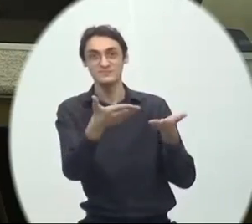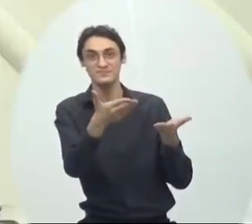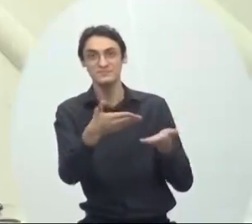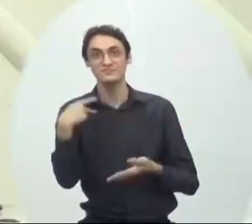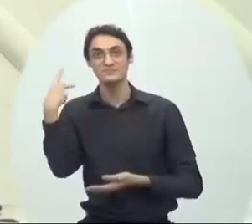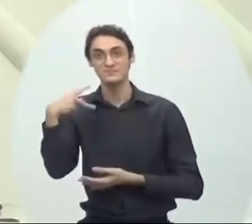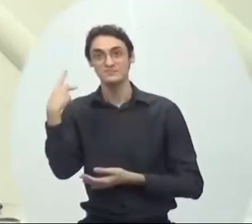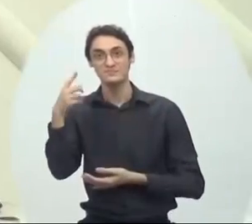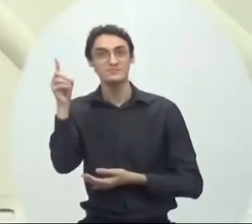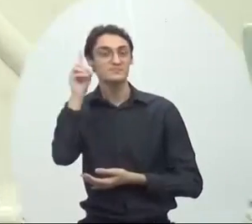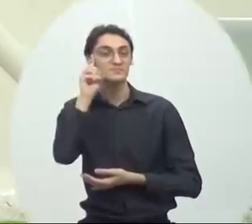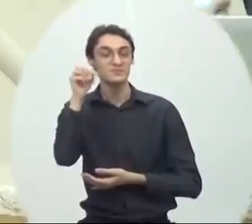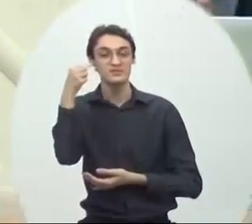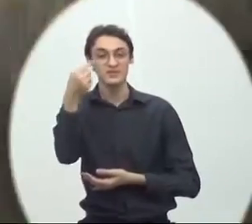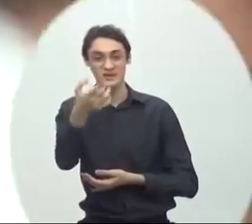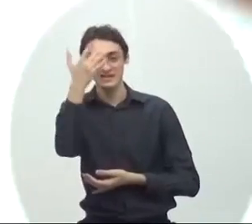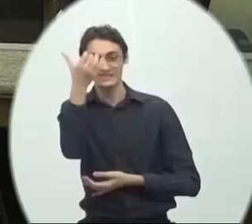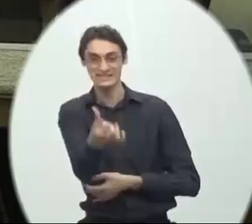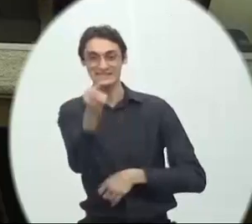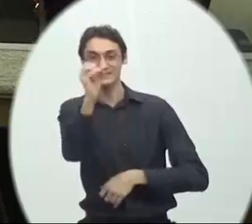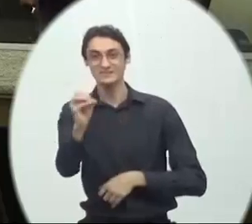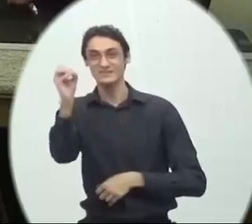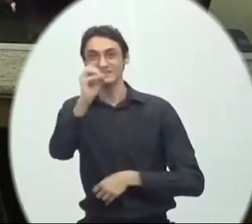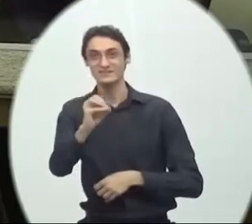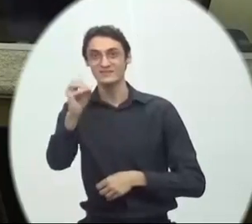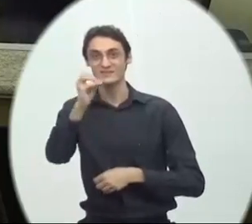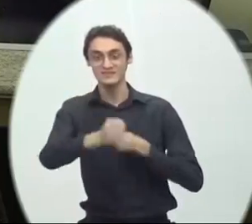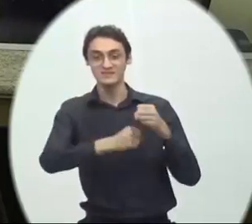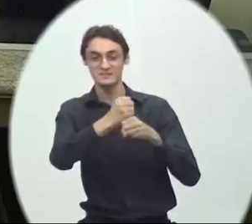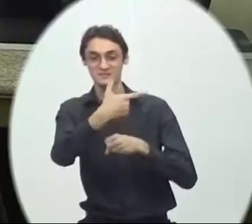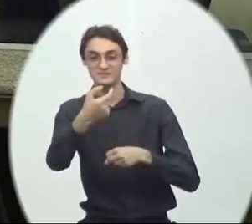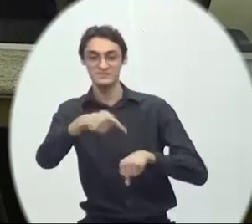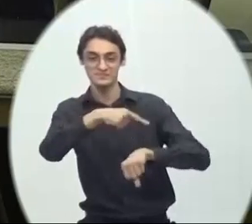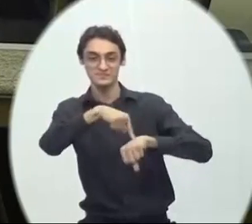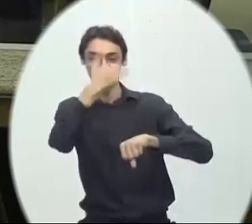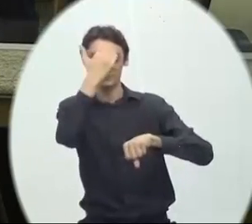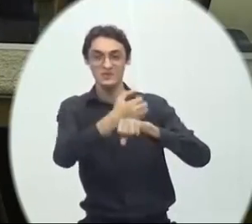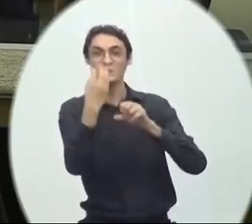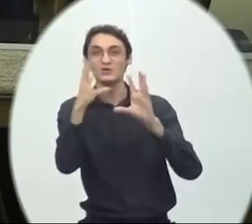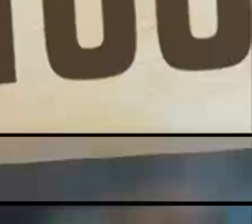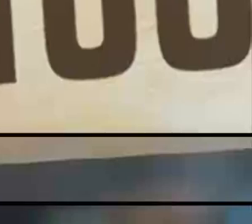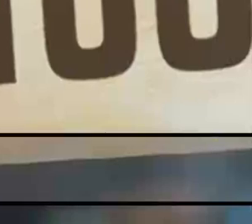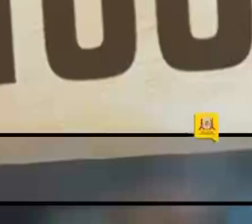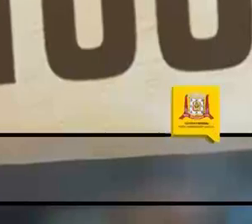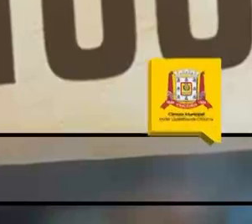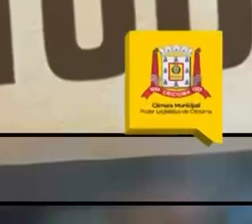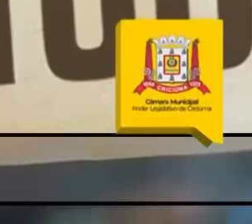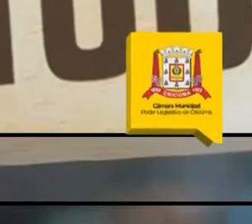vereadores para a próxima, dia 6 de outubro do ano corrente, no horário regimental. Boa noite a todos.